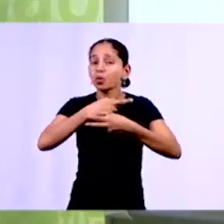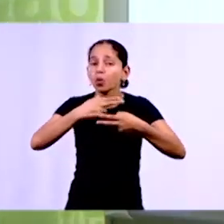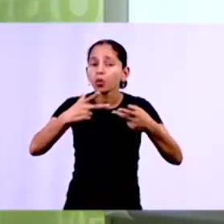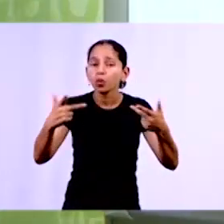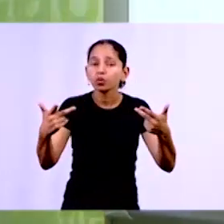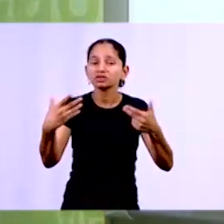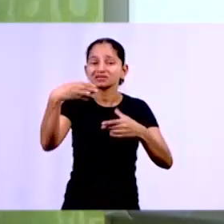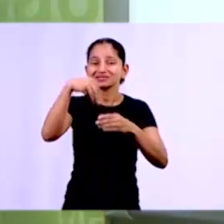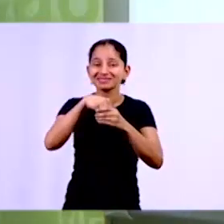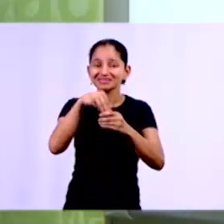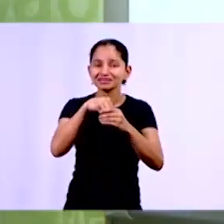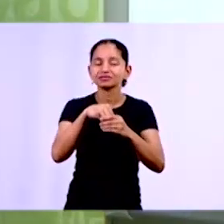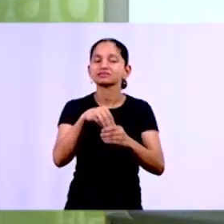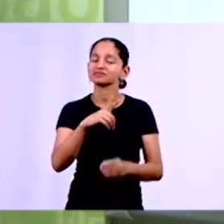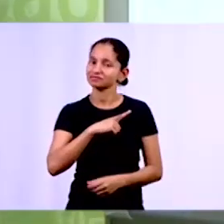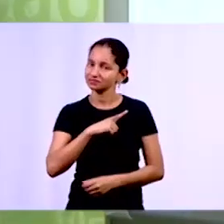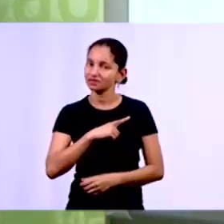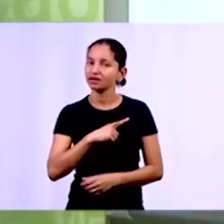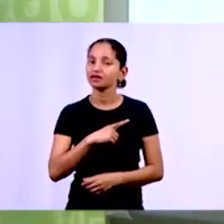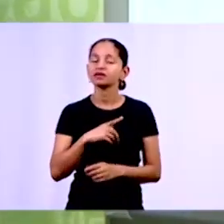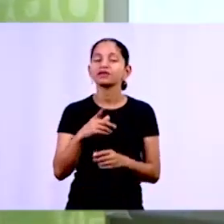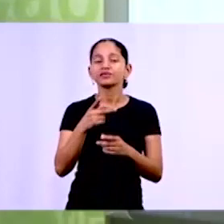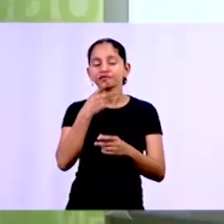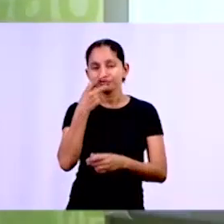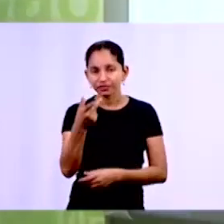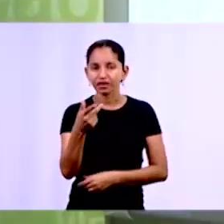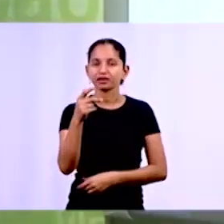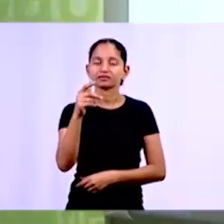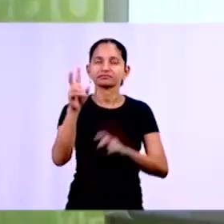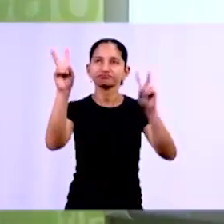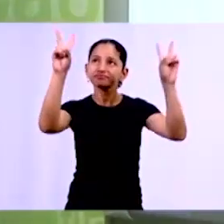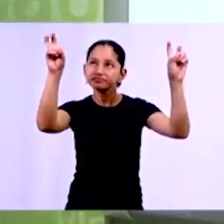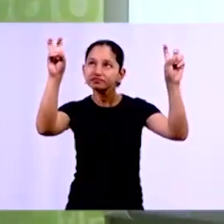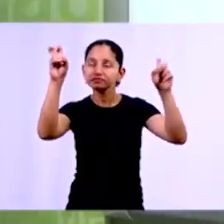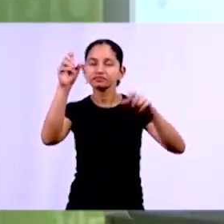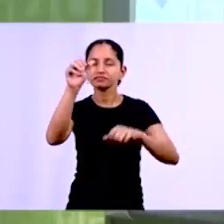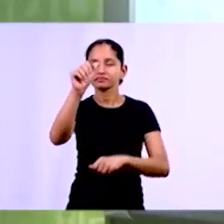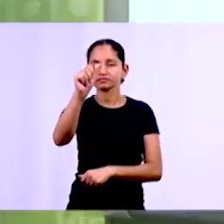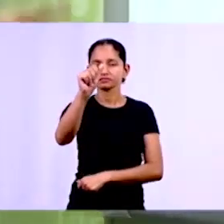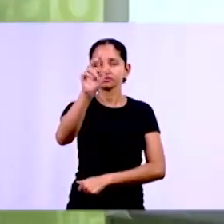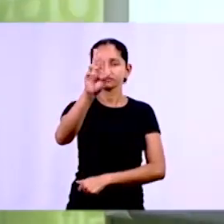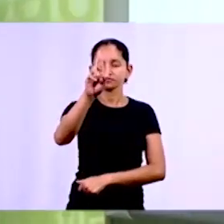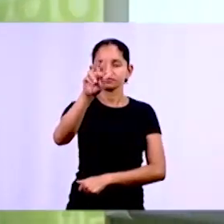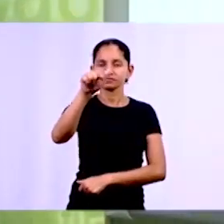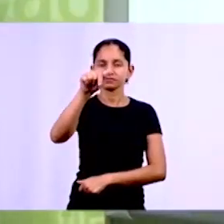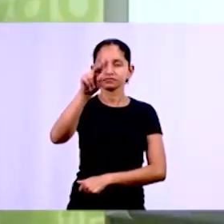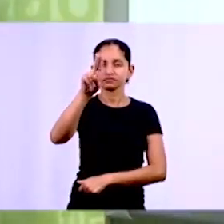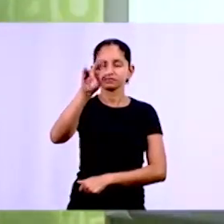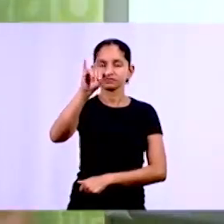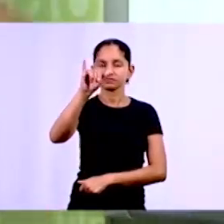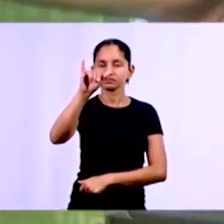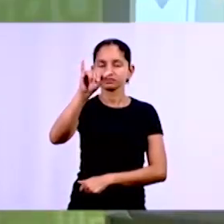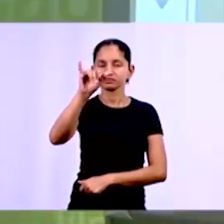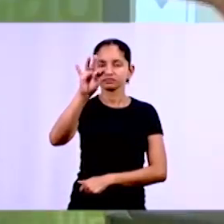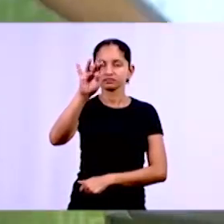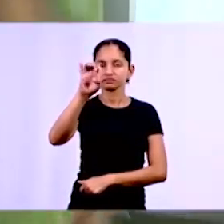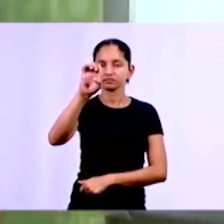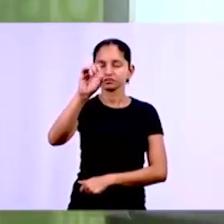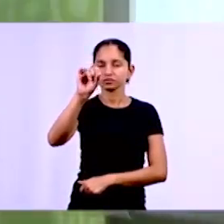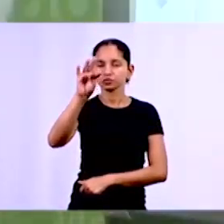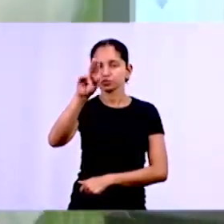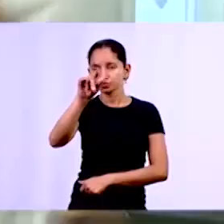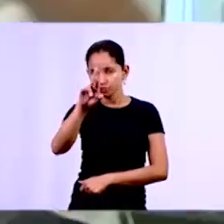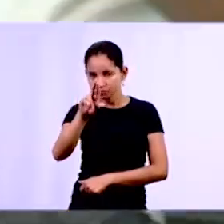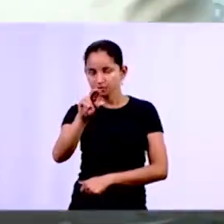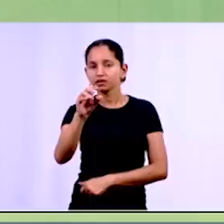mecanismos dentro desse computador, que é a arquitetura, a gente chama arquitetura do computador, que faz realmente um computador desse custar R$800, como a gente